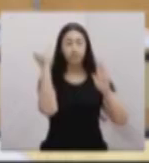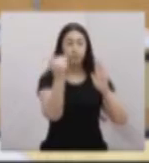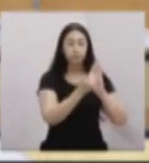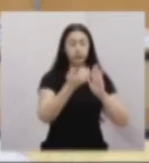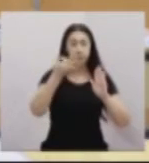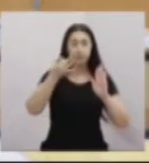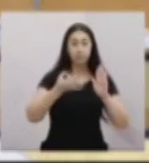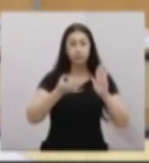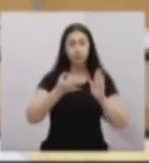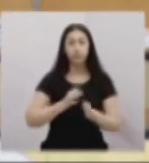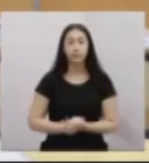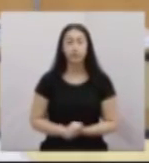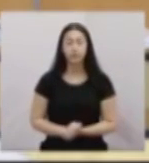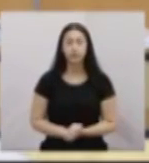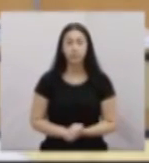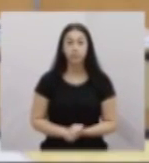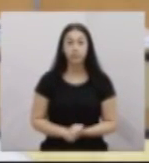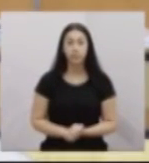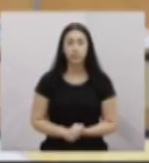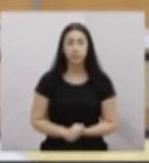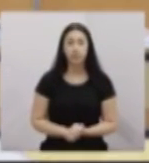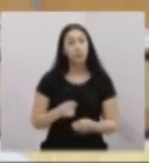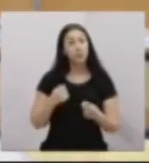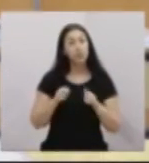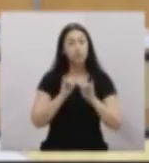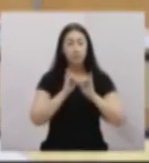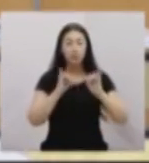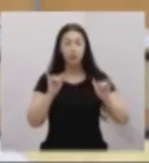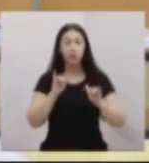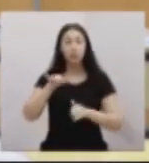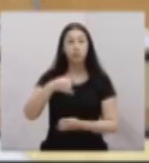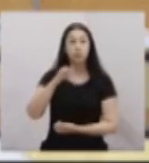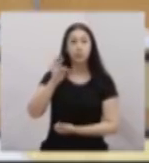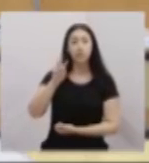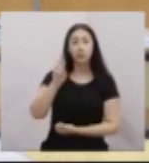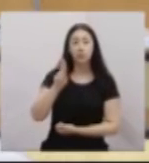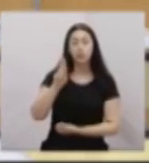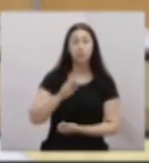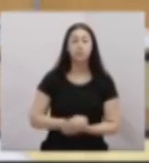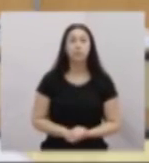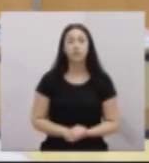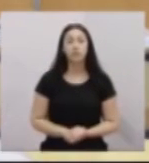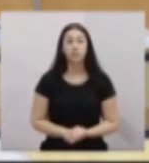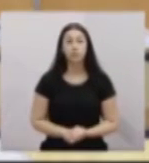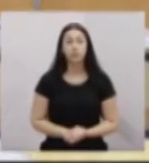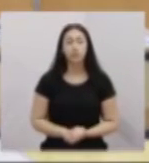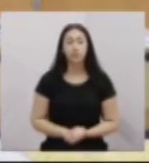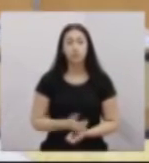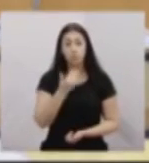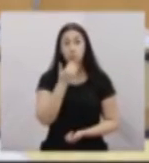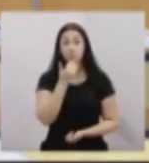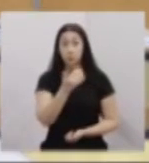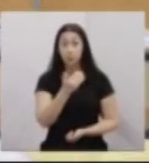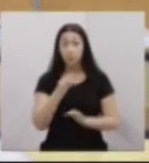cumpridas as formalidades regimentais, ser oficiado a JTU, Jacareí Transporte Urbano Limitada,